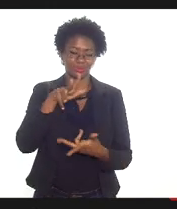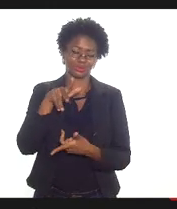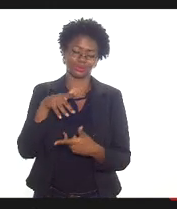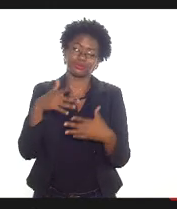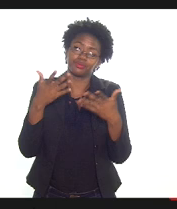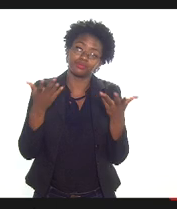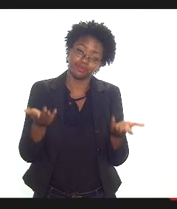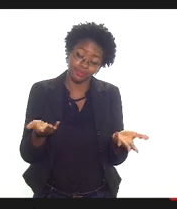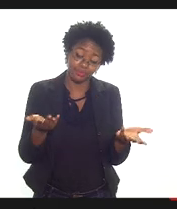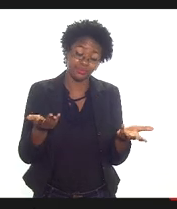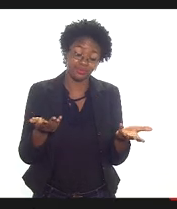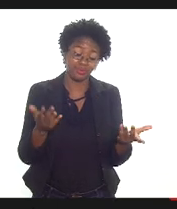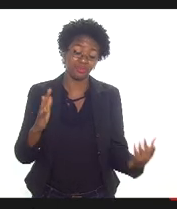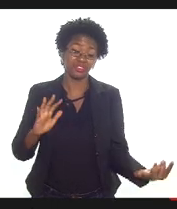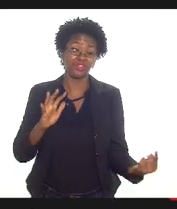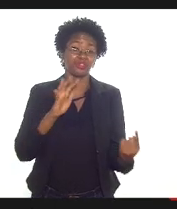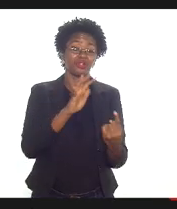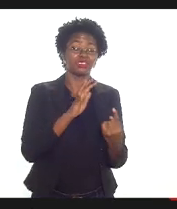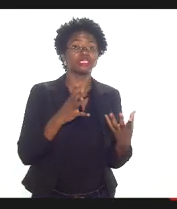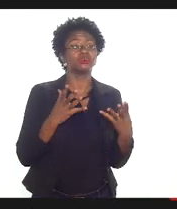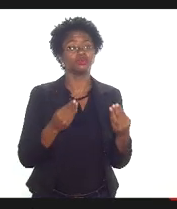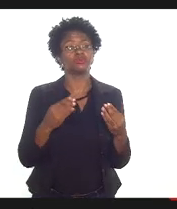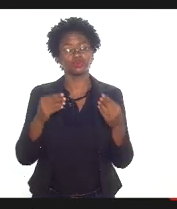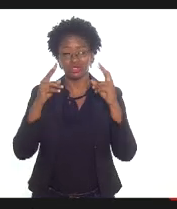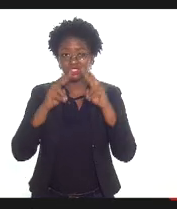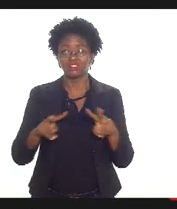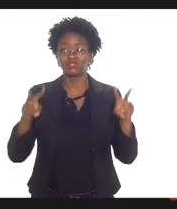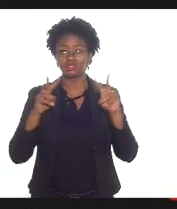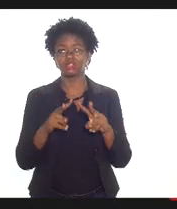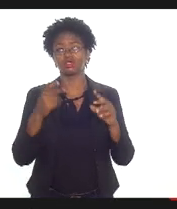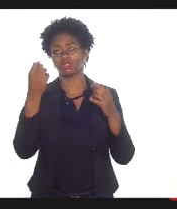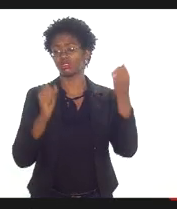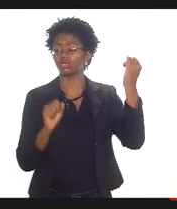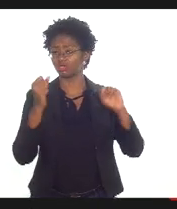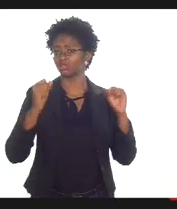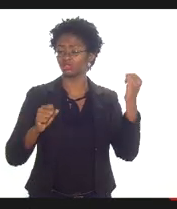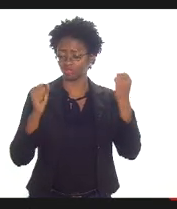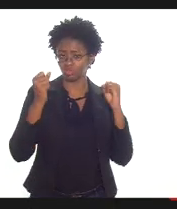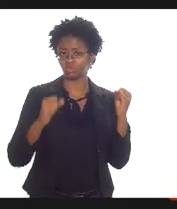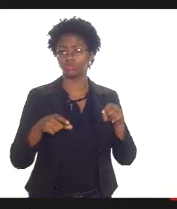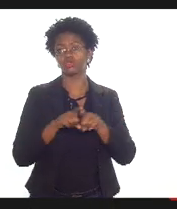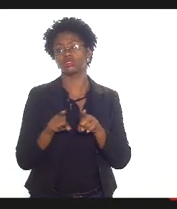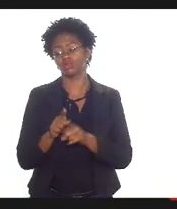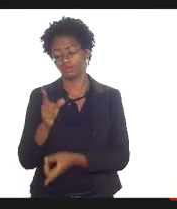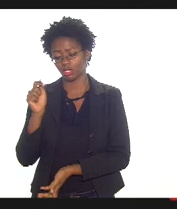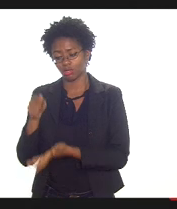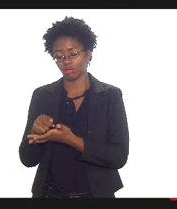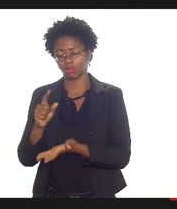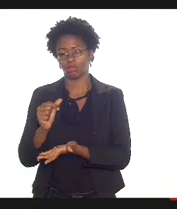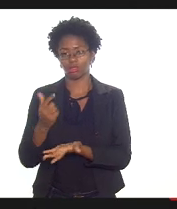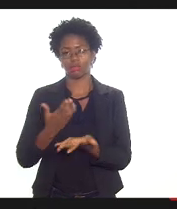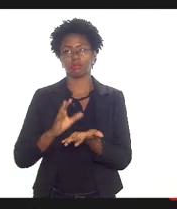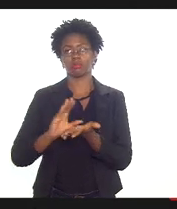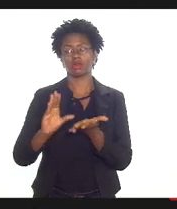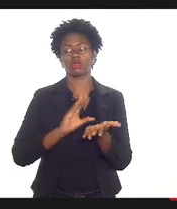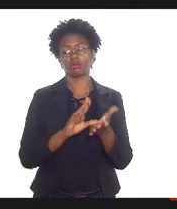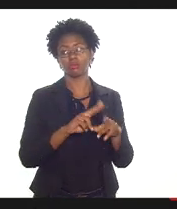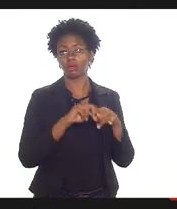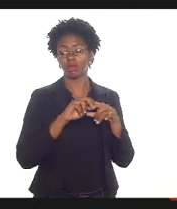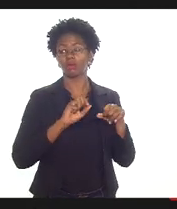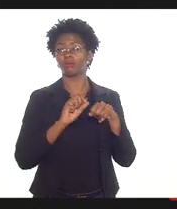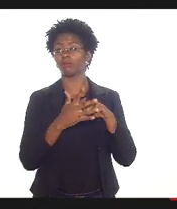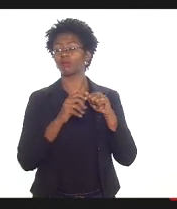Então, isso afeta bastante, né, a visão da indústria, a visão do setor, a visão de investimentos, porque essa pandemia, de